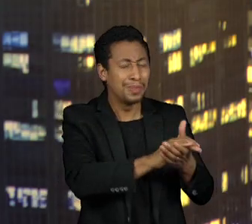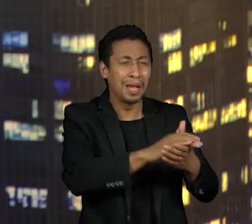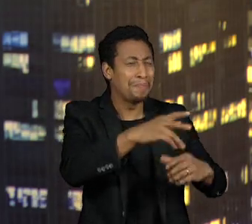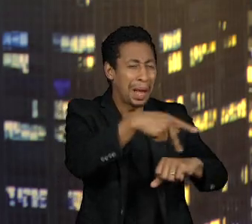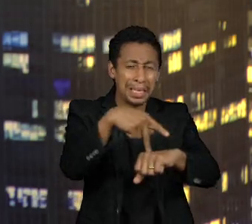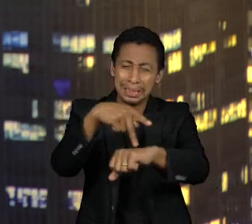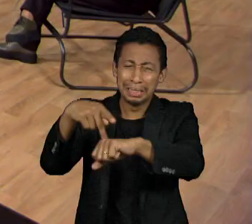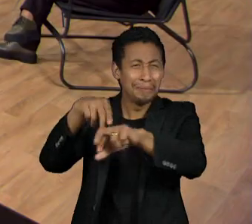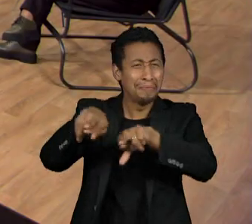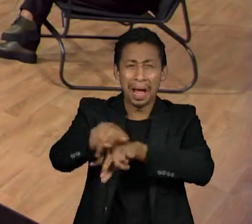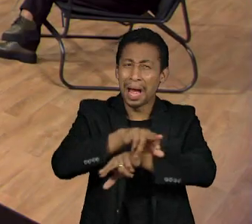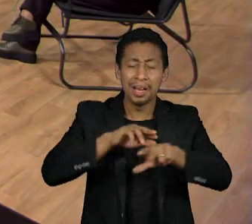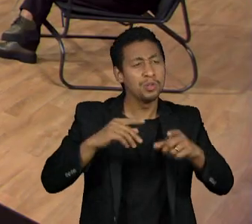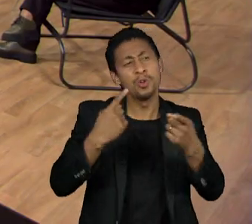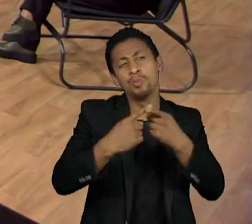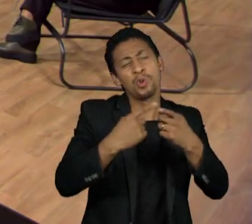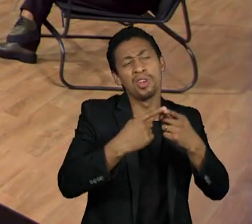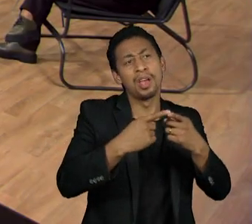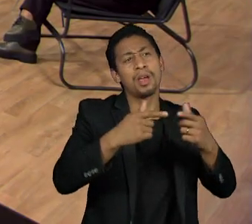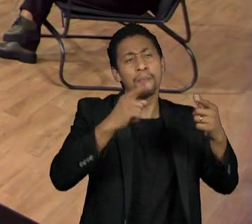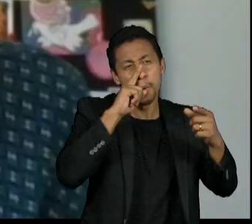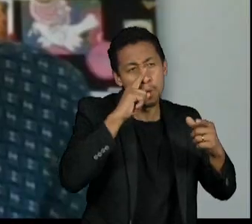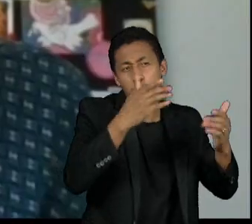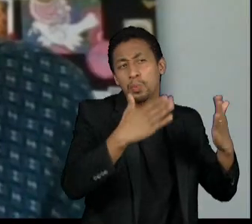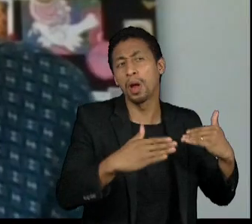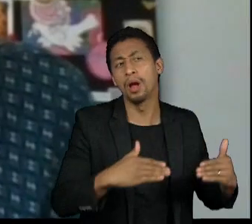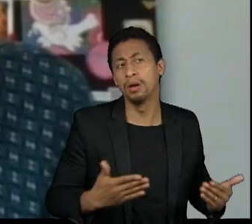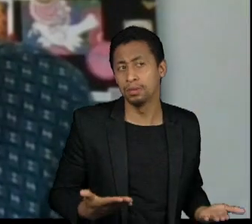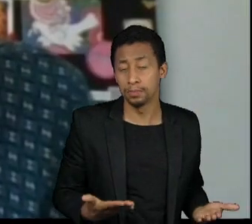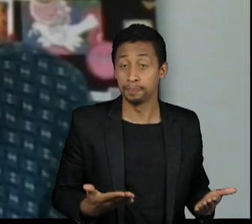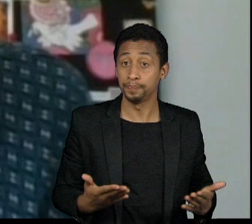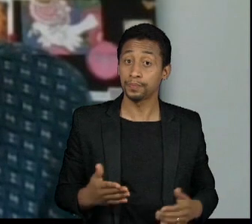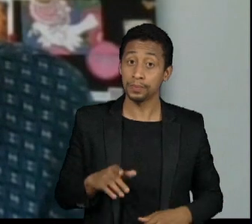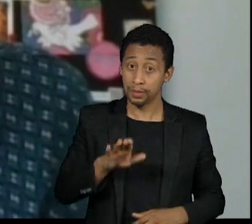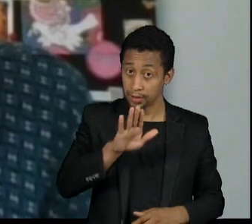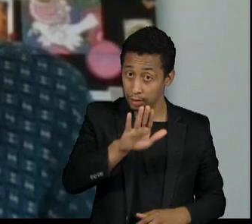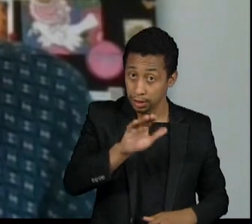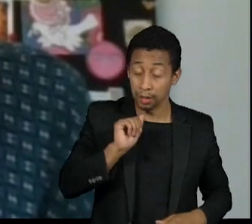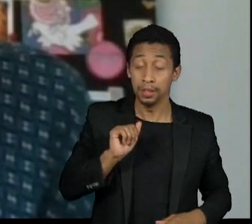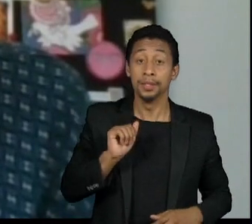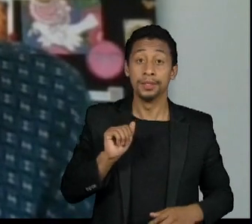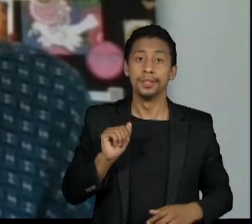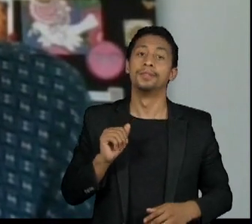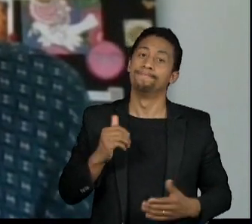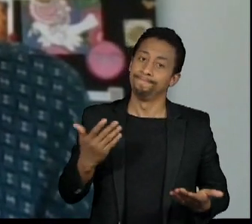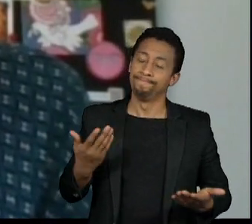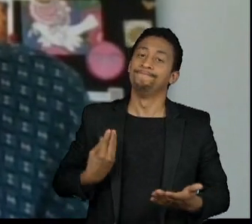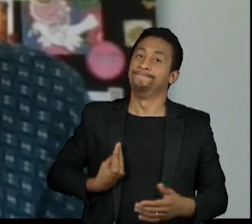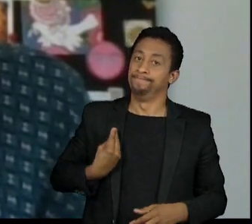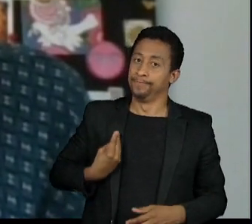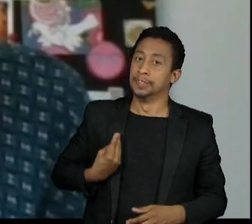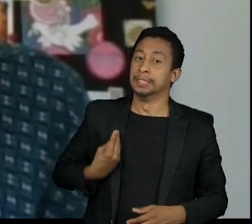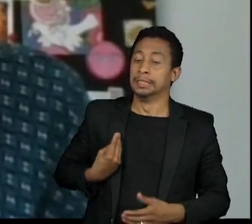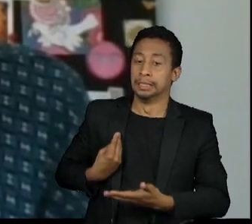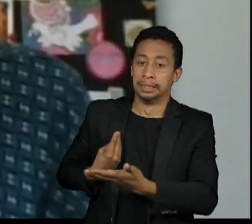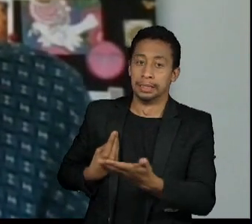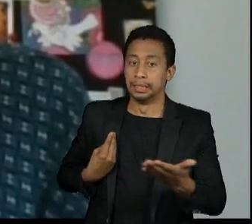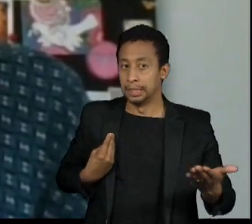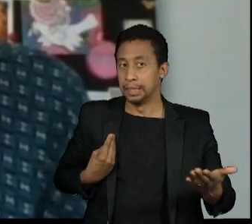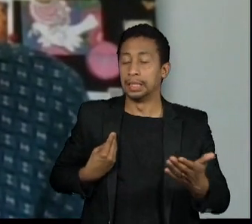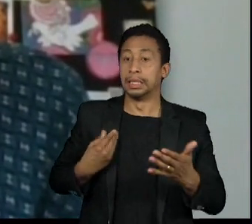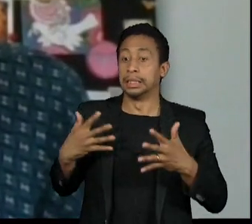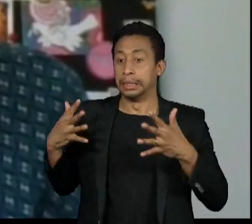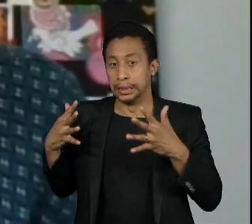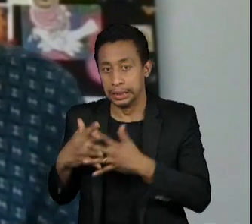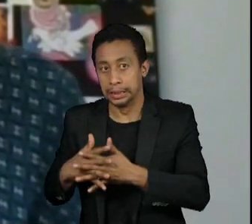nós corremos risco desse retrocesso, Gabriela? Uma das coisas é realmente quando a gente vive situações de escassez, de crise, né?